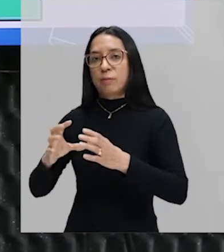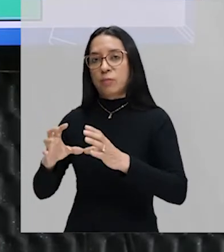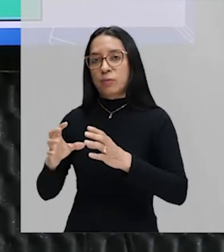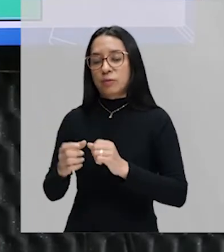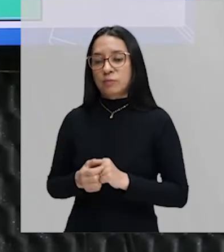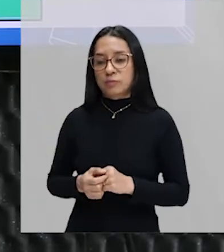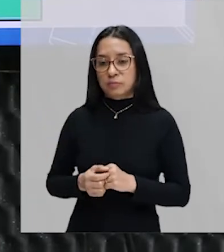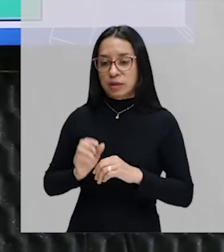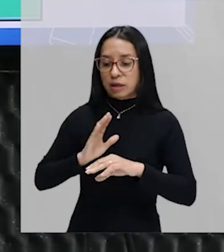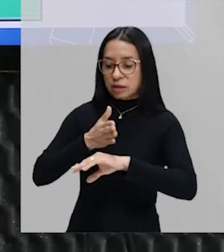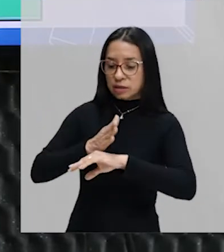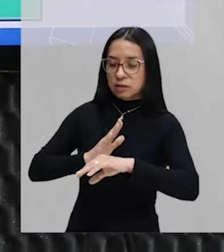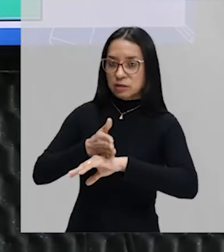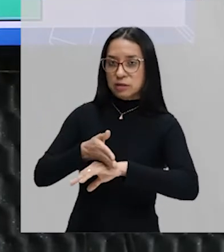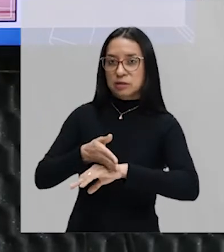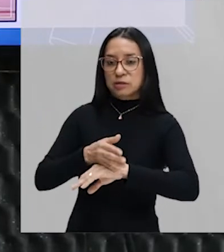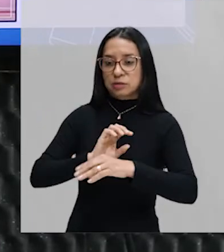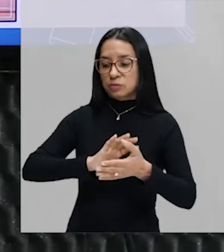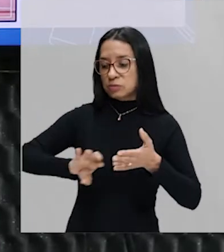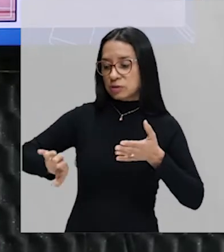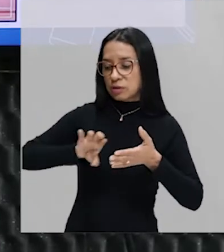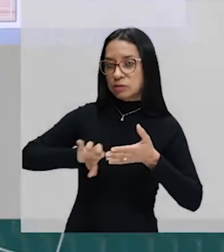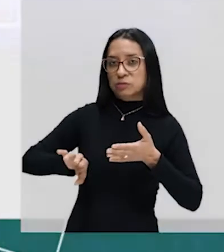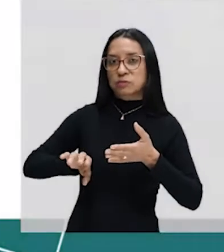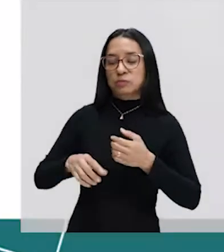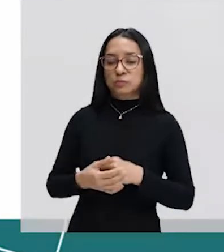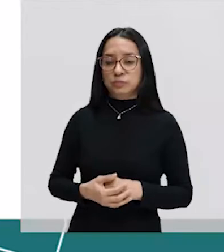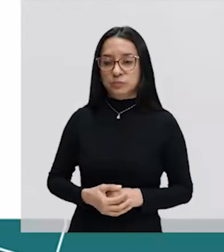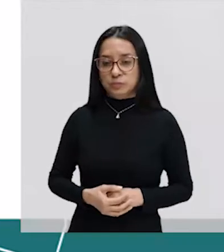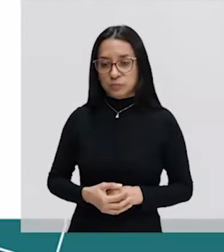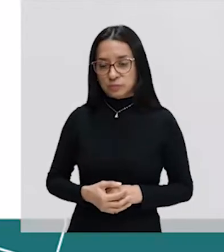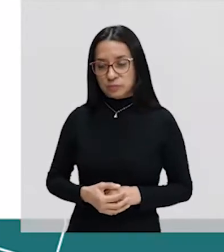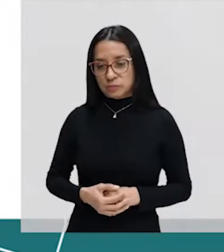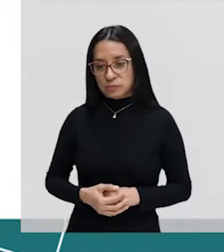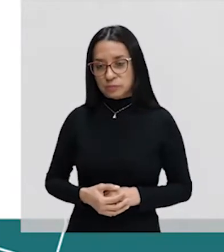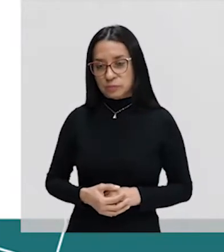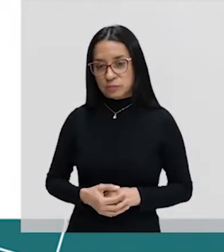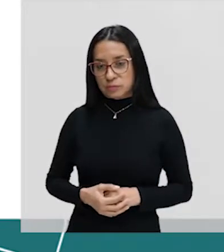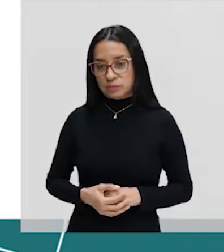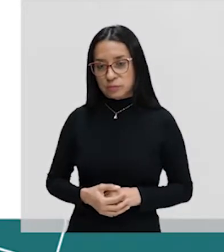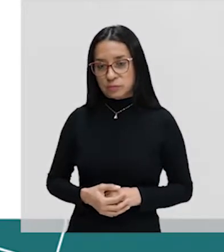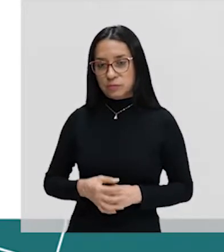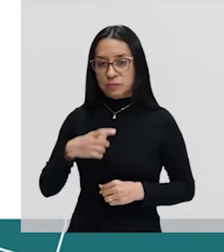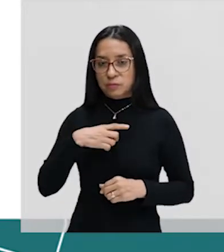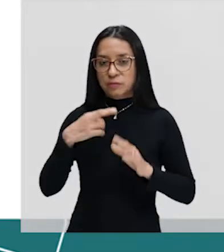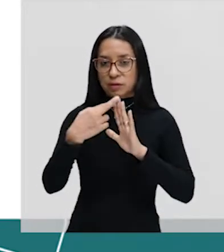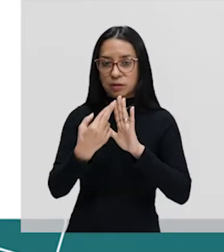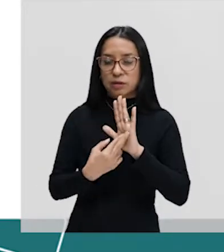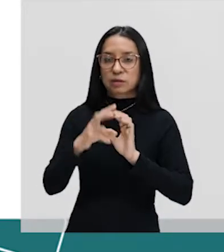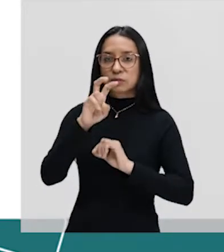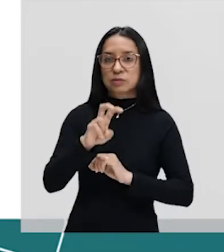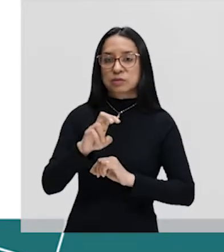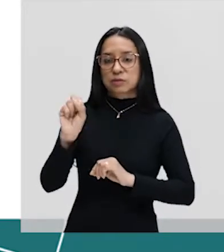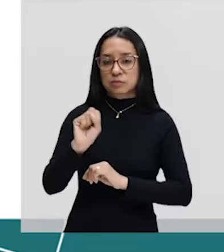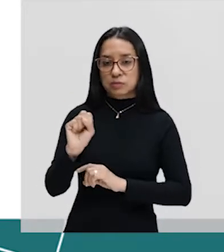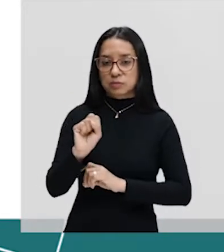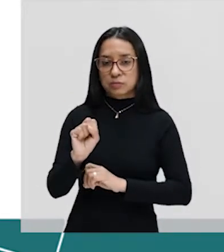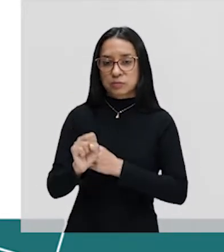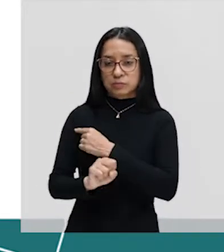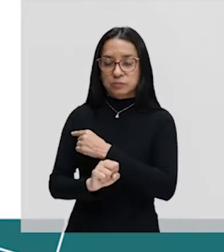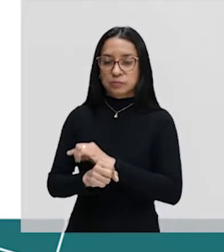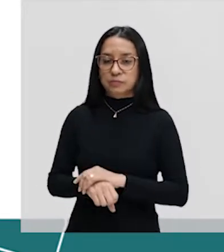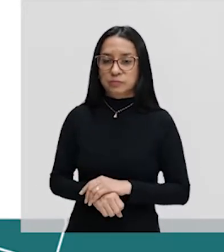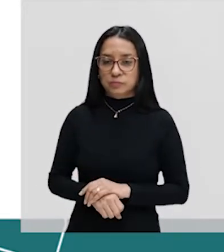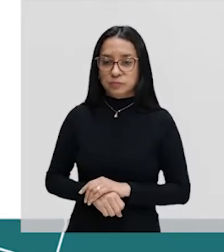saindo aqui a todo momento. Nós temos as regras dos 5 segundos, que é a reposição de